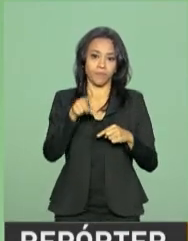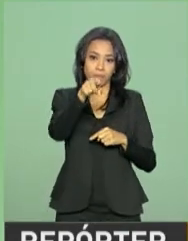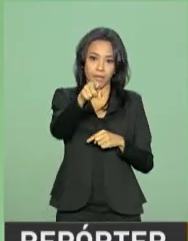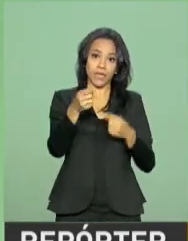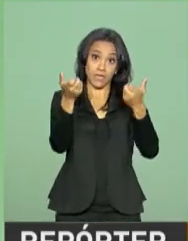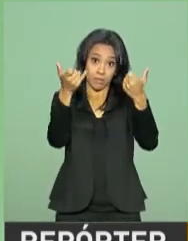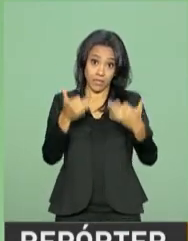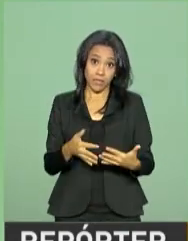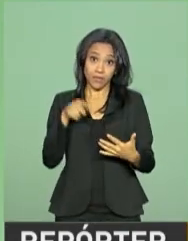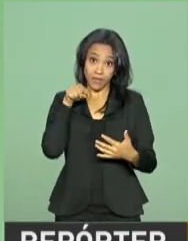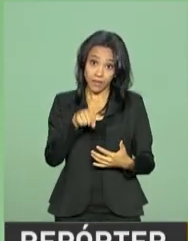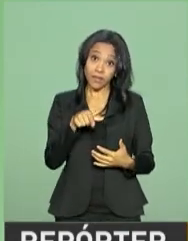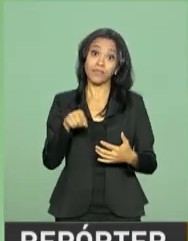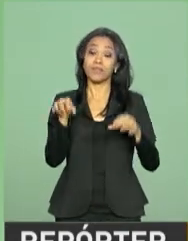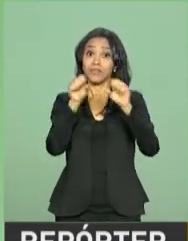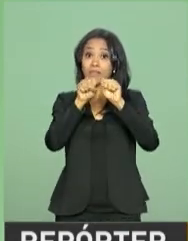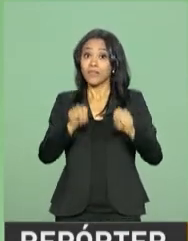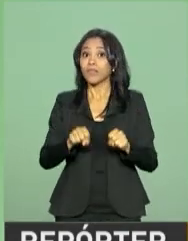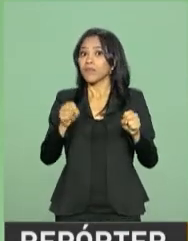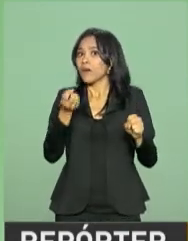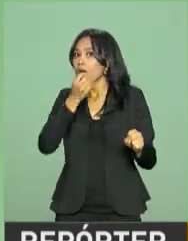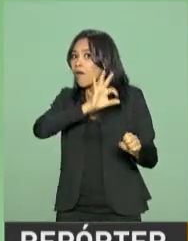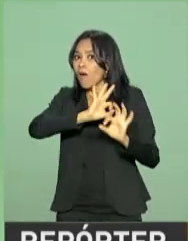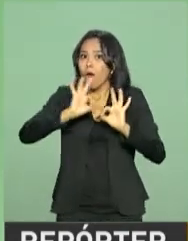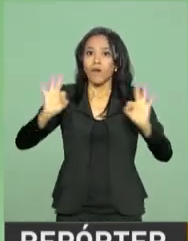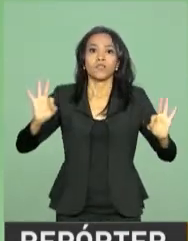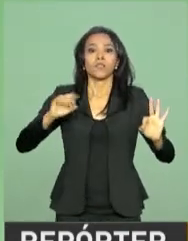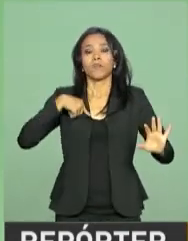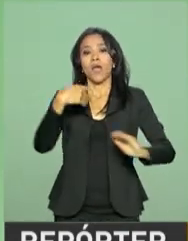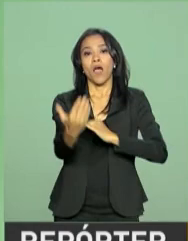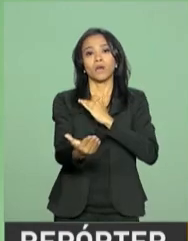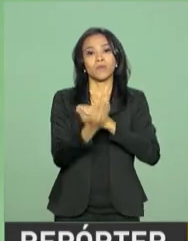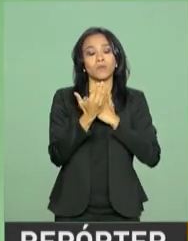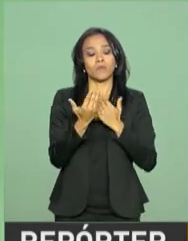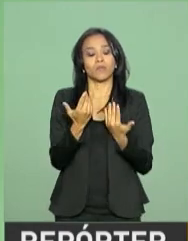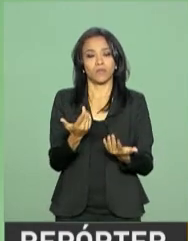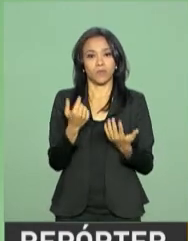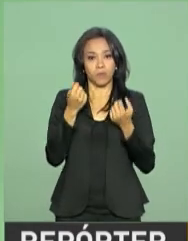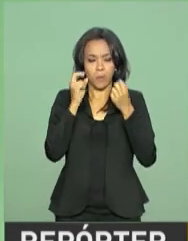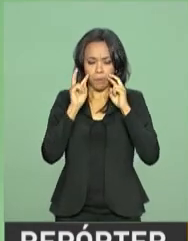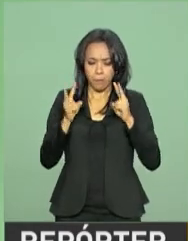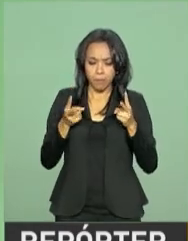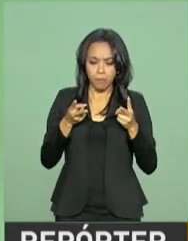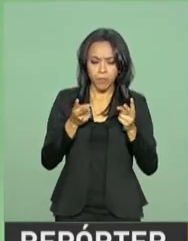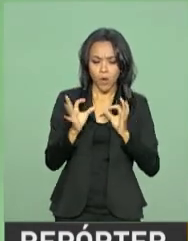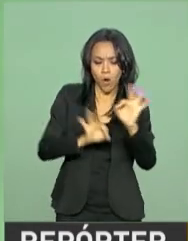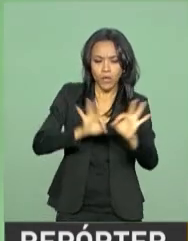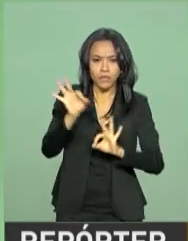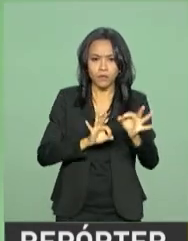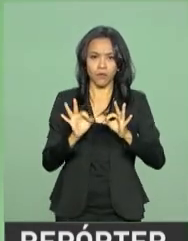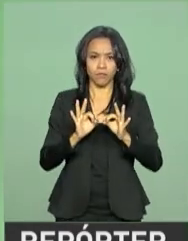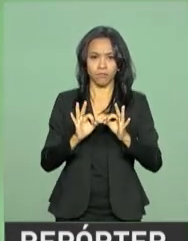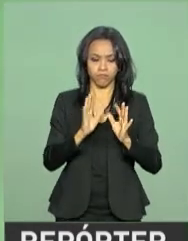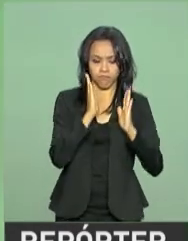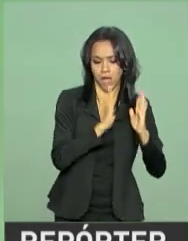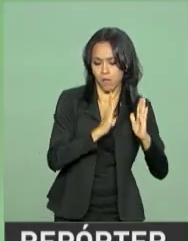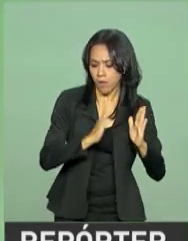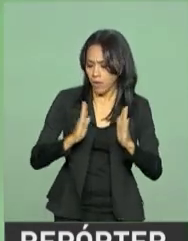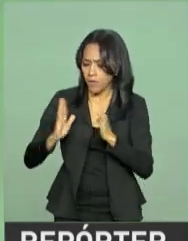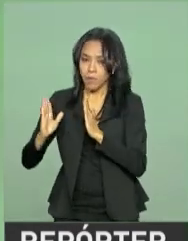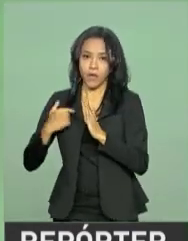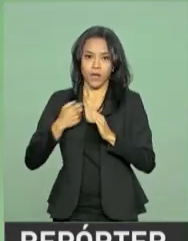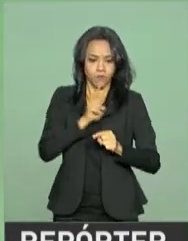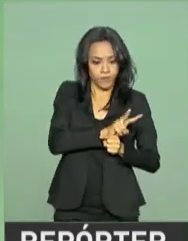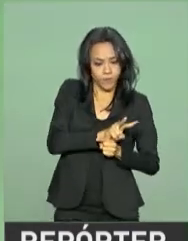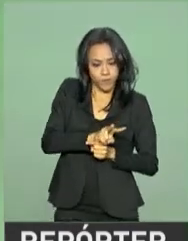revolução por oferecer novas funcionalidades na concepção planejamento execução gerenciamento e